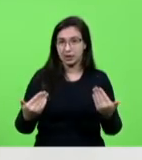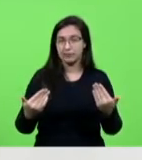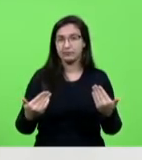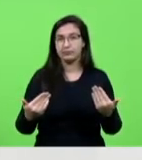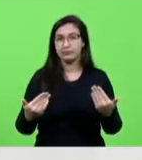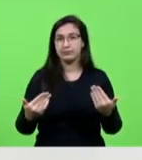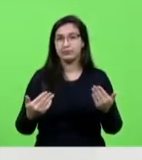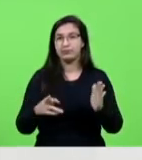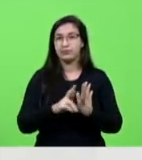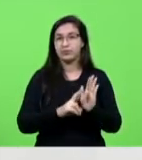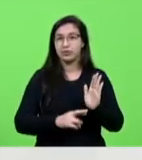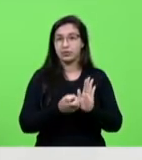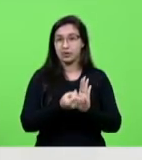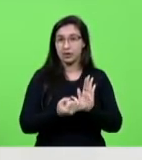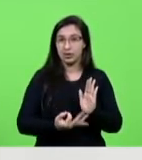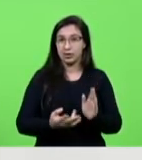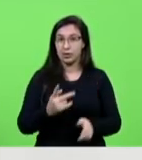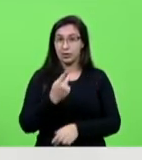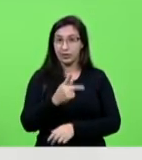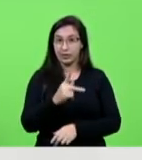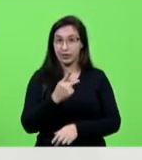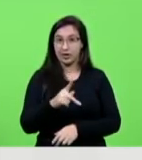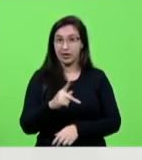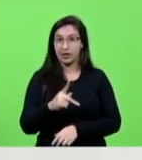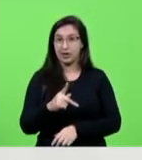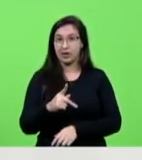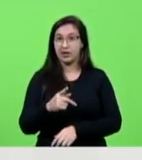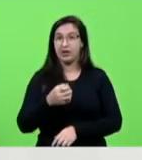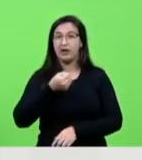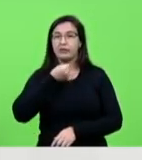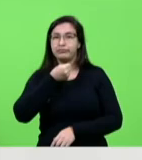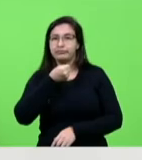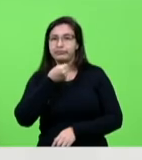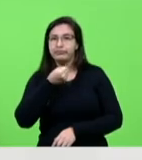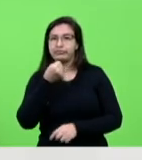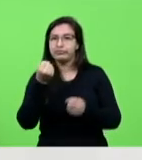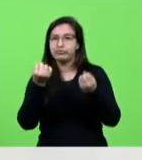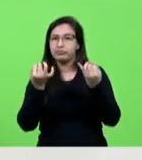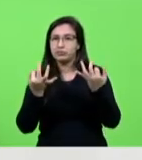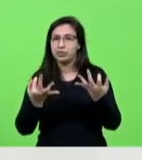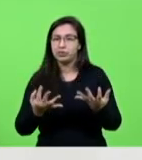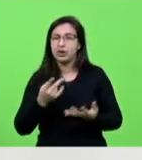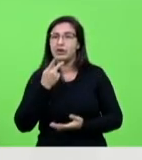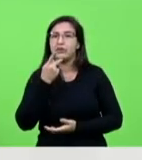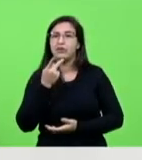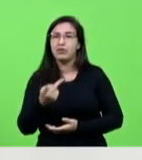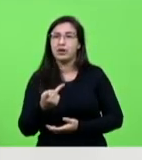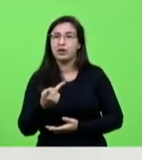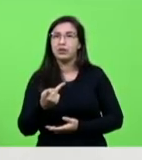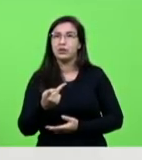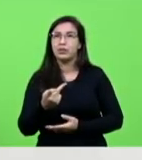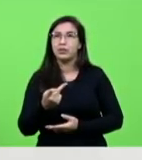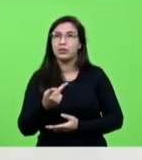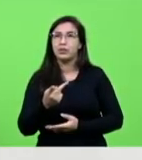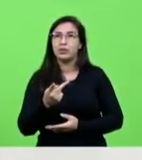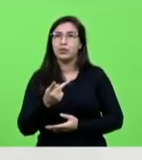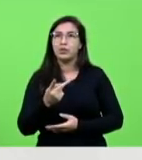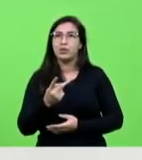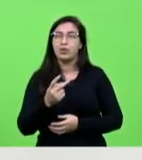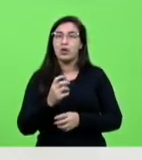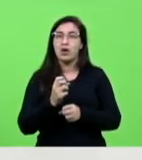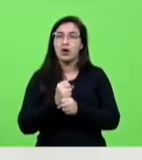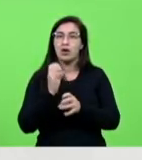o relatório dele, ele dá uma entrevista dizendo que em 21